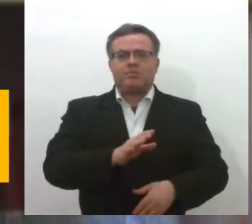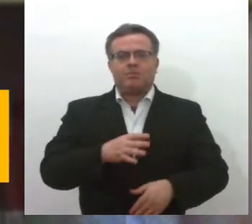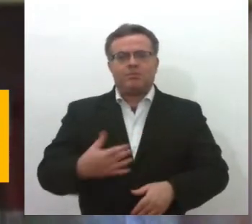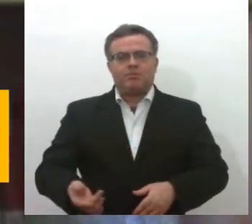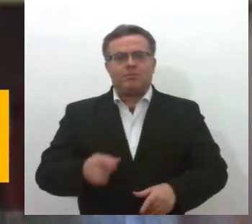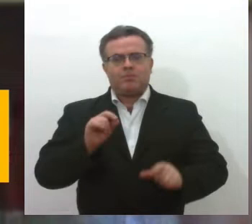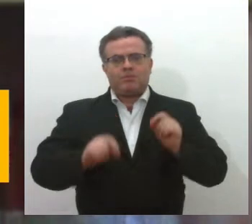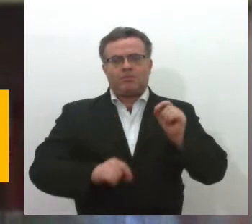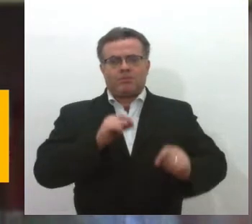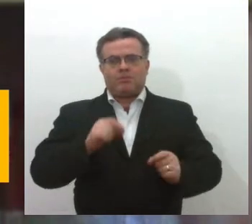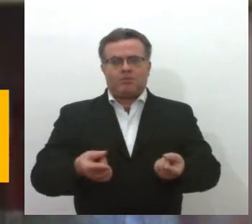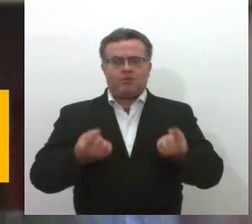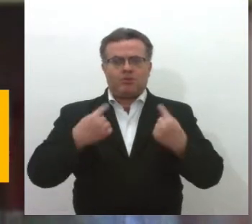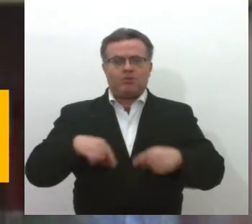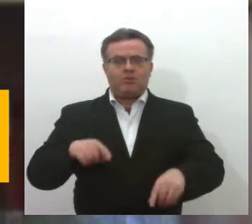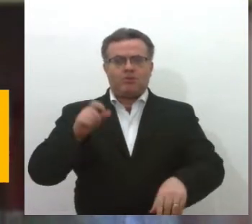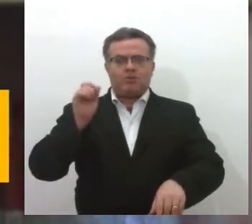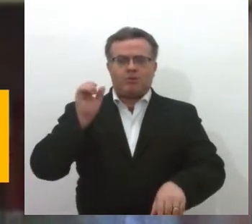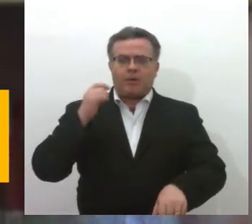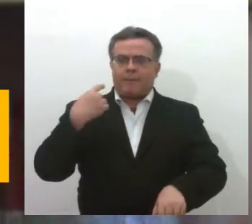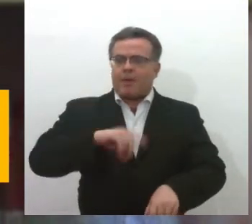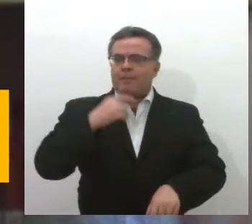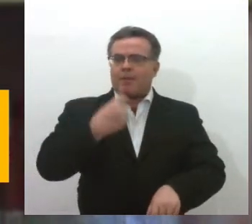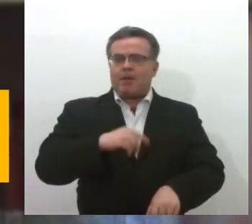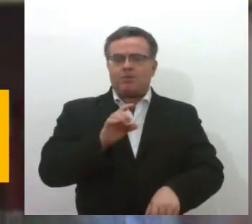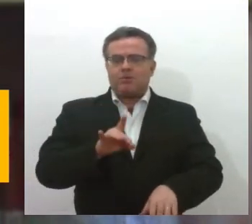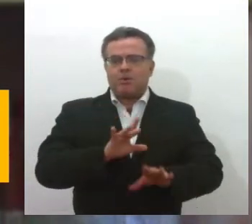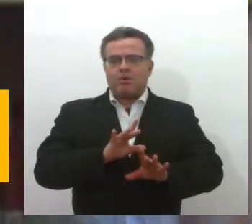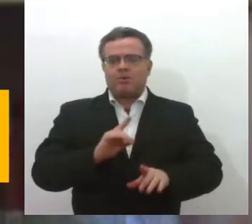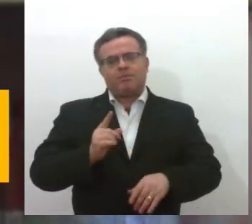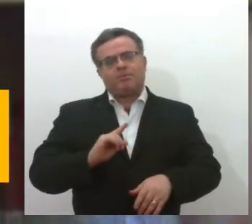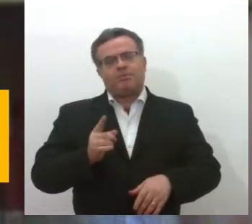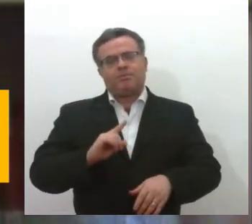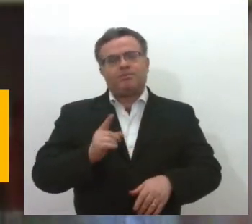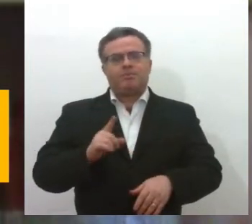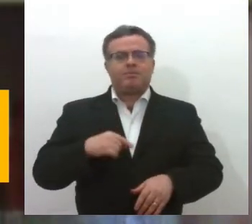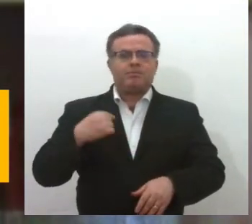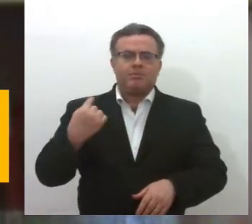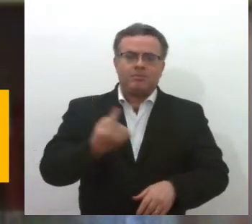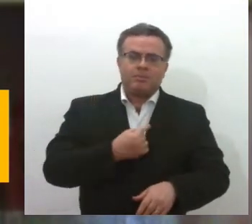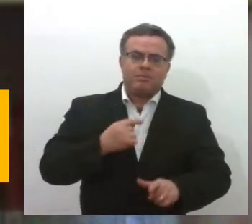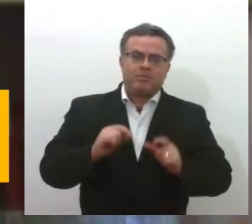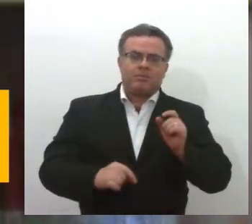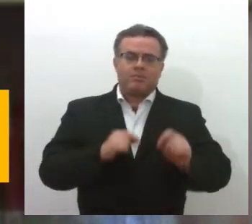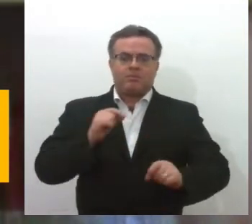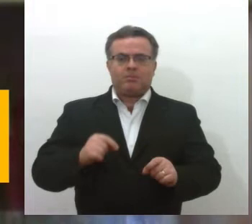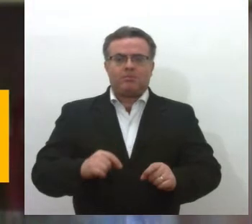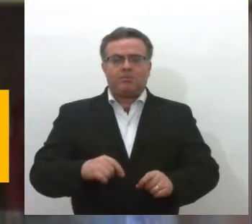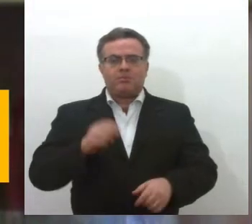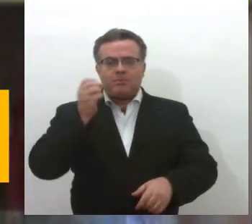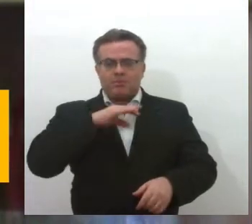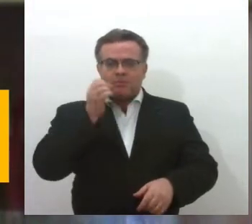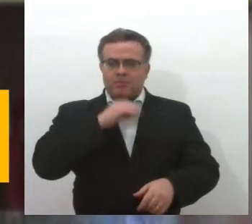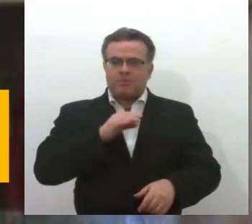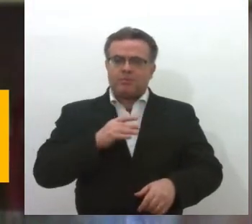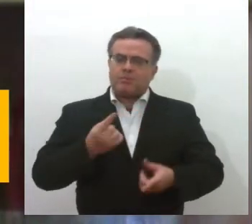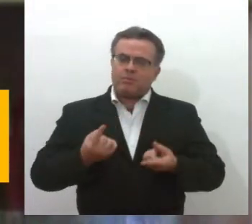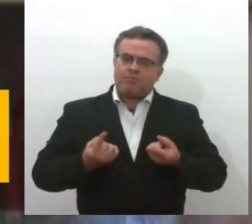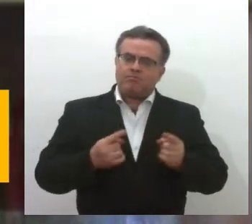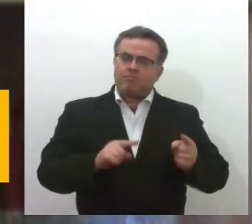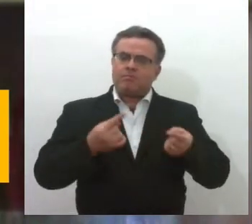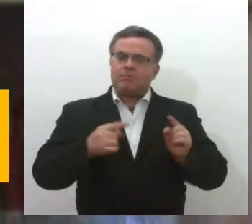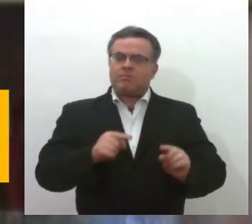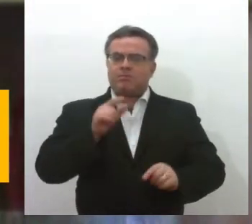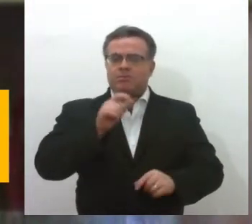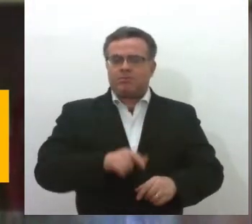é a respeito de uma dor física. Então, quando a gente fala desse contexto no crime de maus-tratos, principalmente pelo que está na lei, no